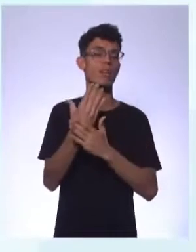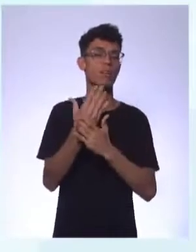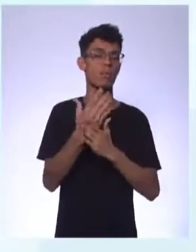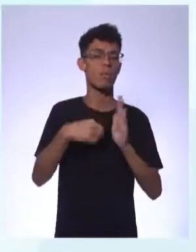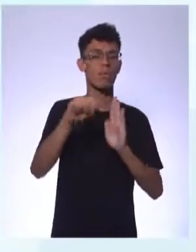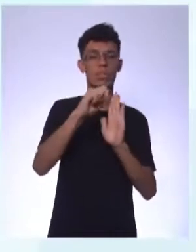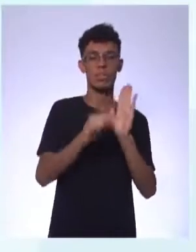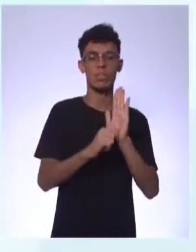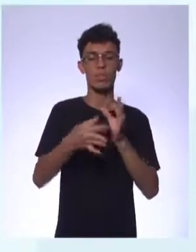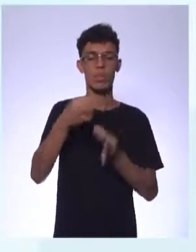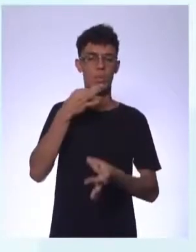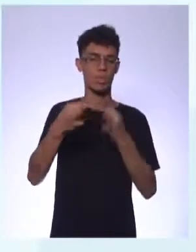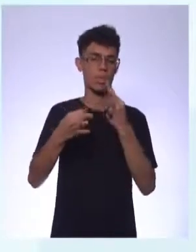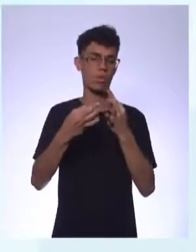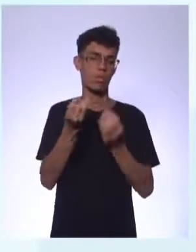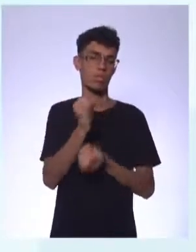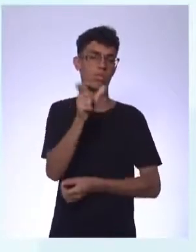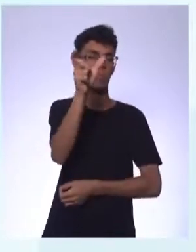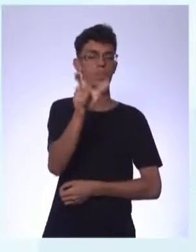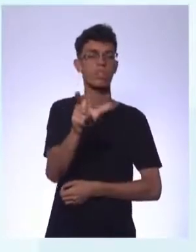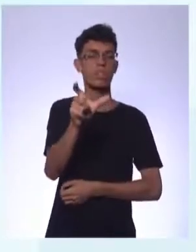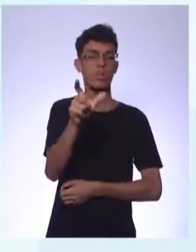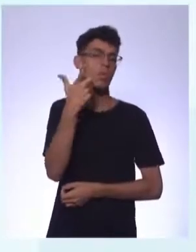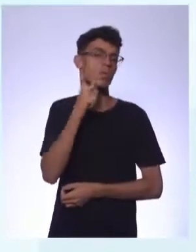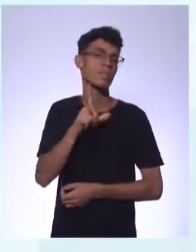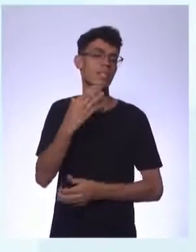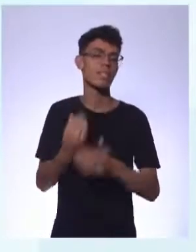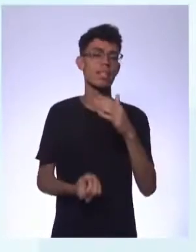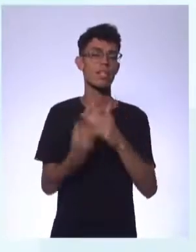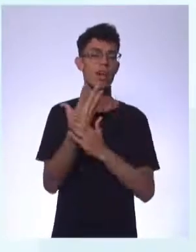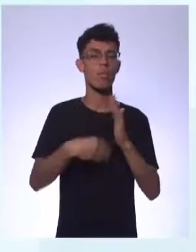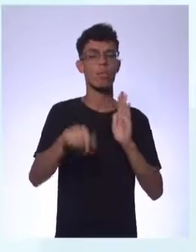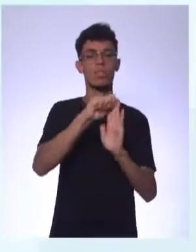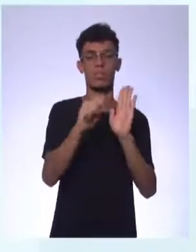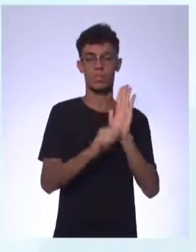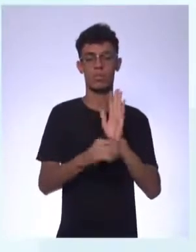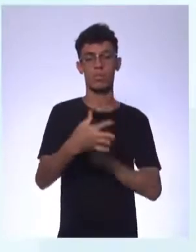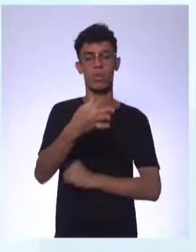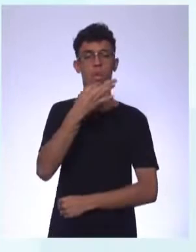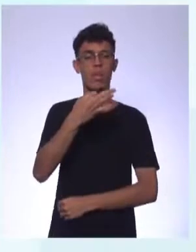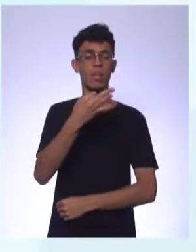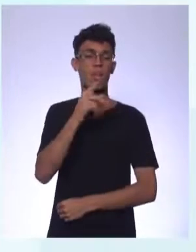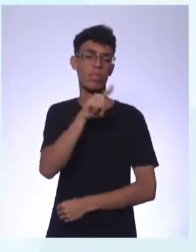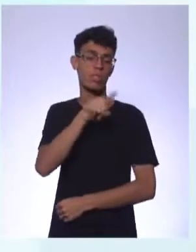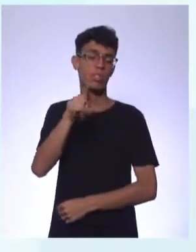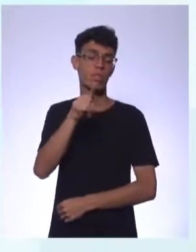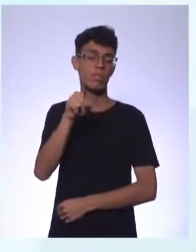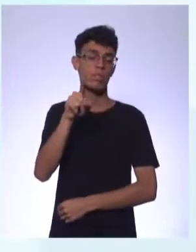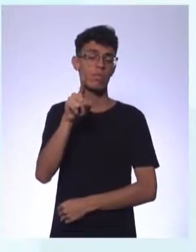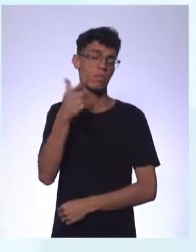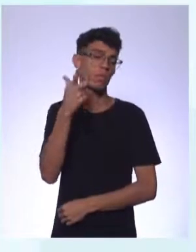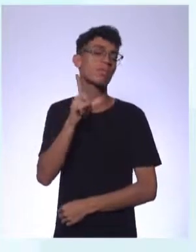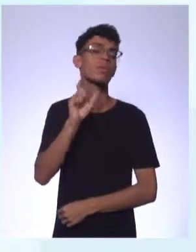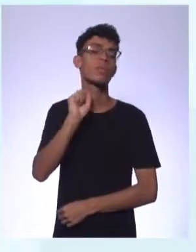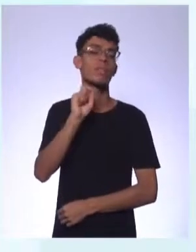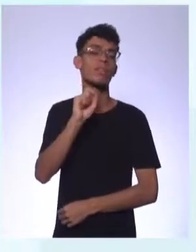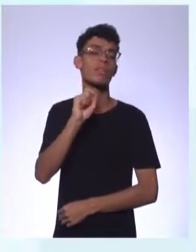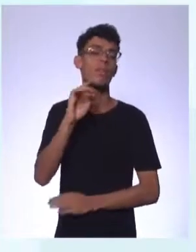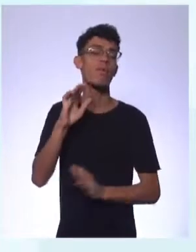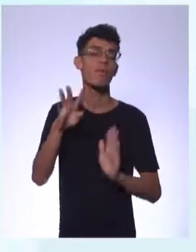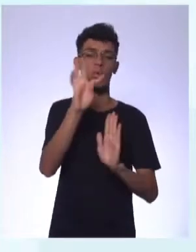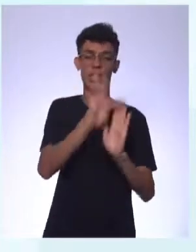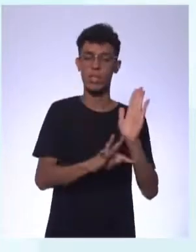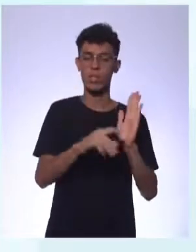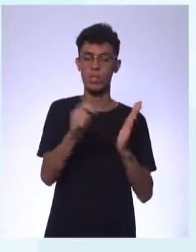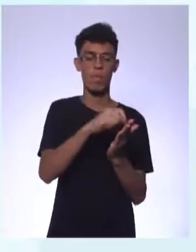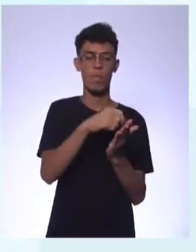você aprende a elaborar um artigo de opinião, com certeza você consegue fazer a dissertação aí do Enem, né, a prova do